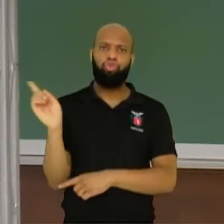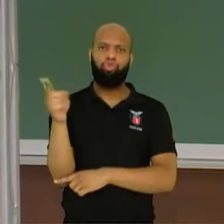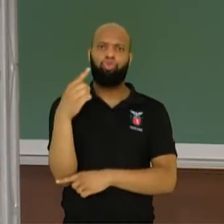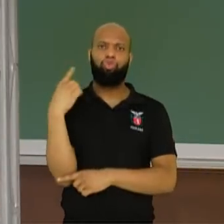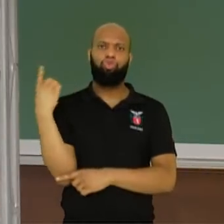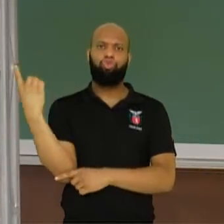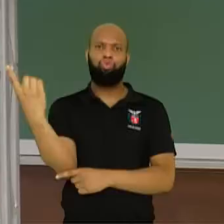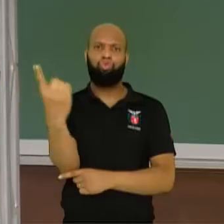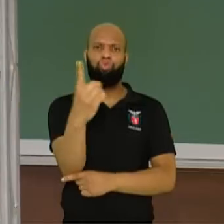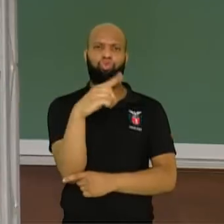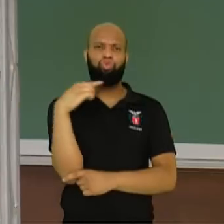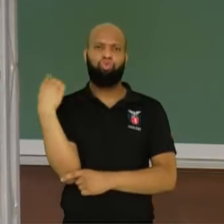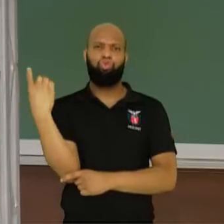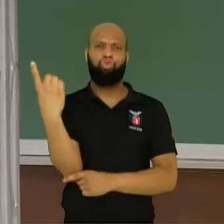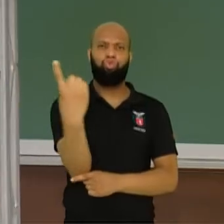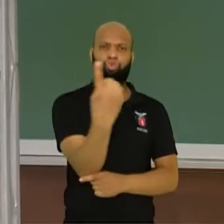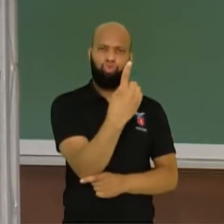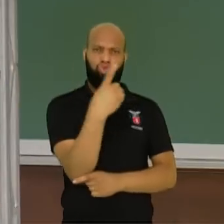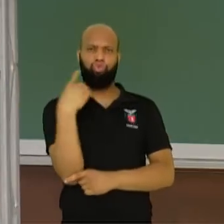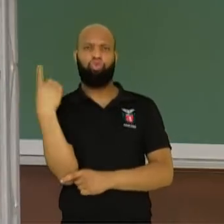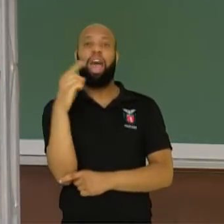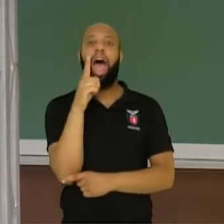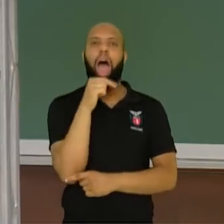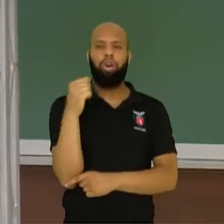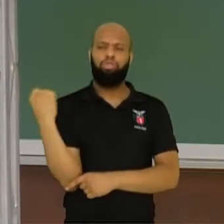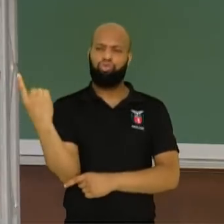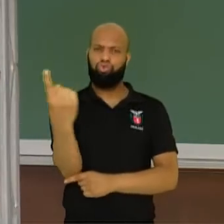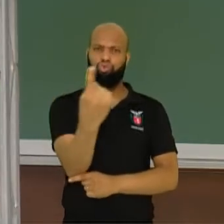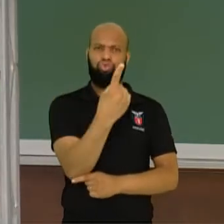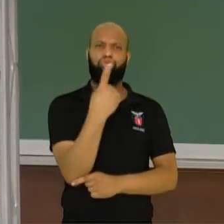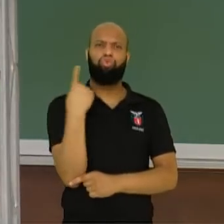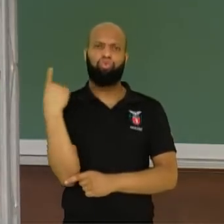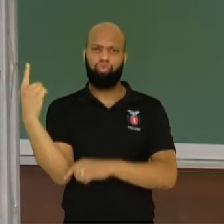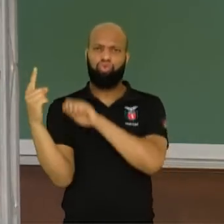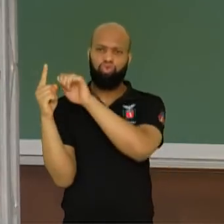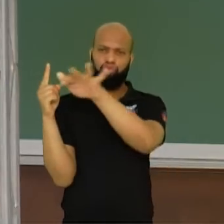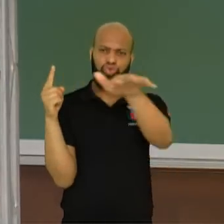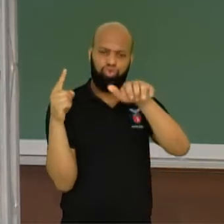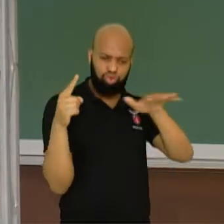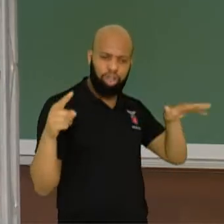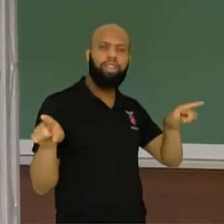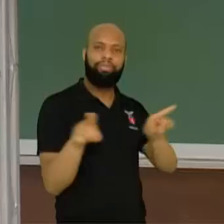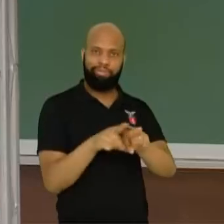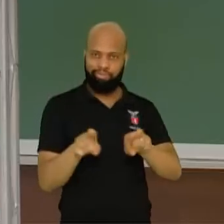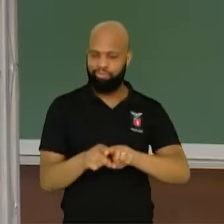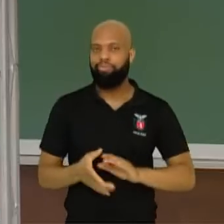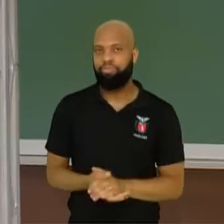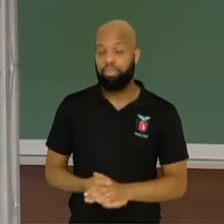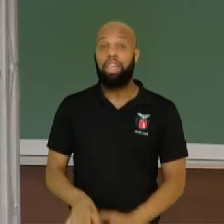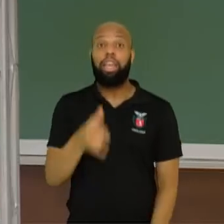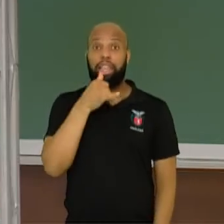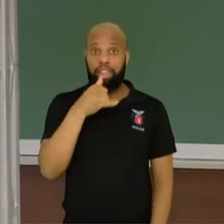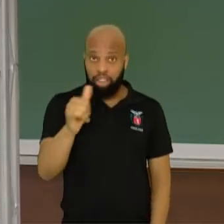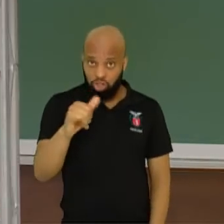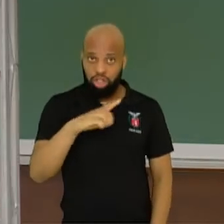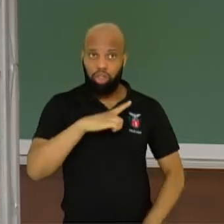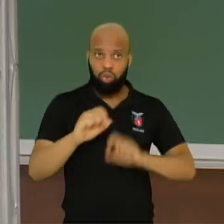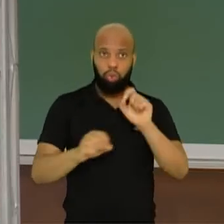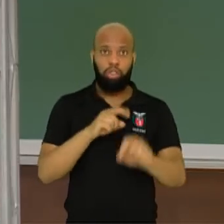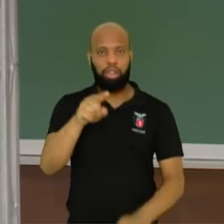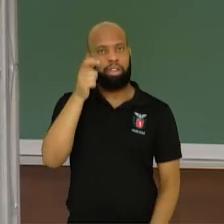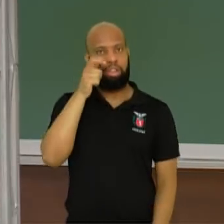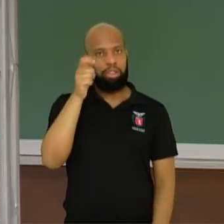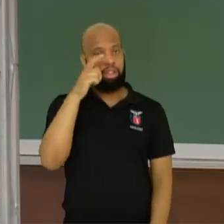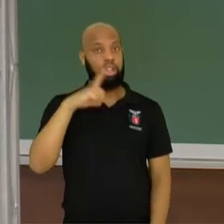coloquei para vocês imagens que representam essas situações. A primeira é um processo de irrigação num determinado